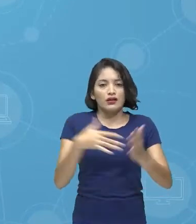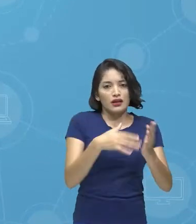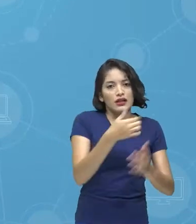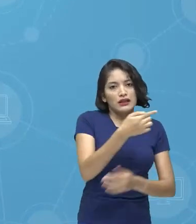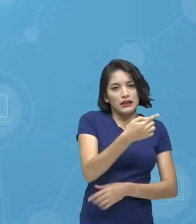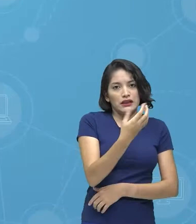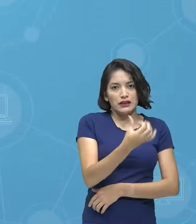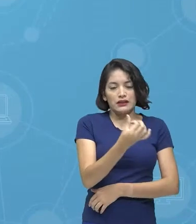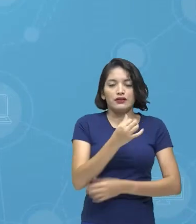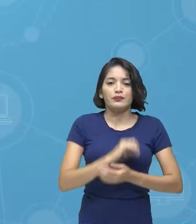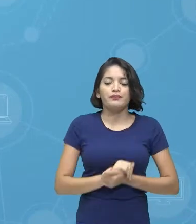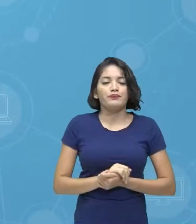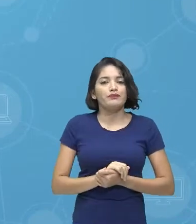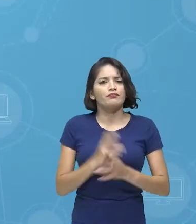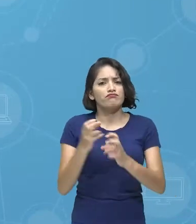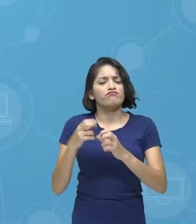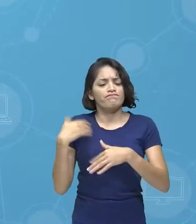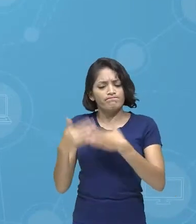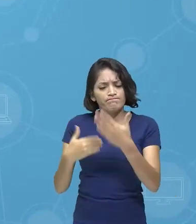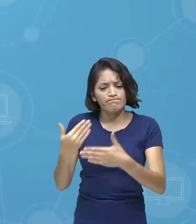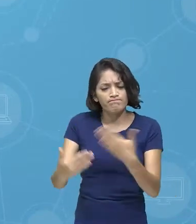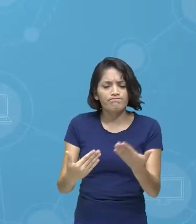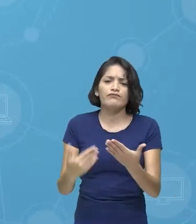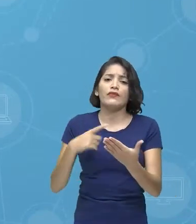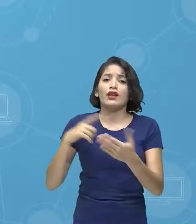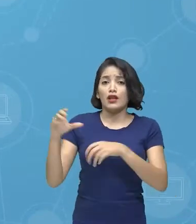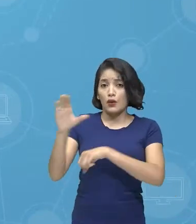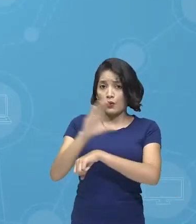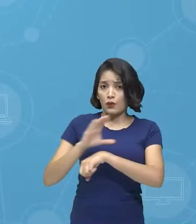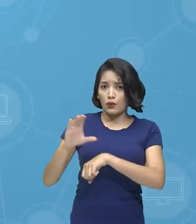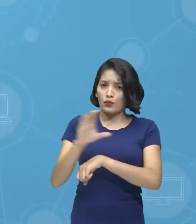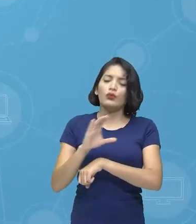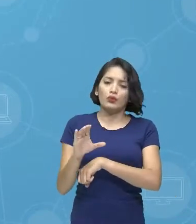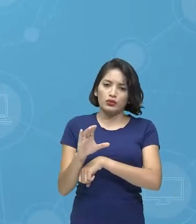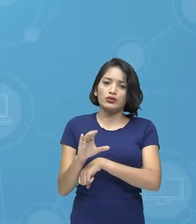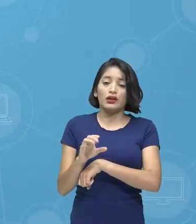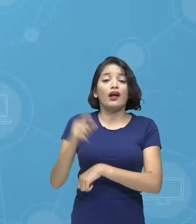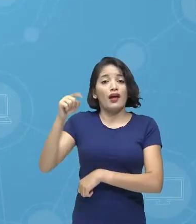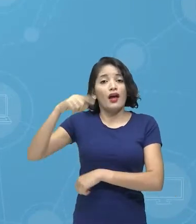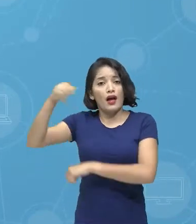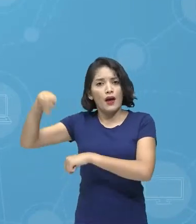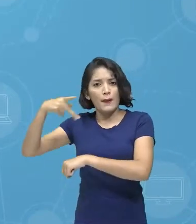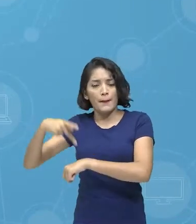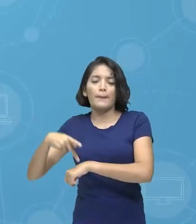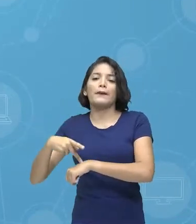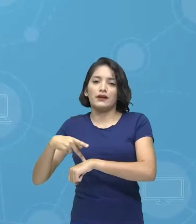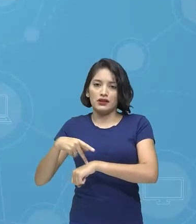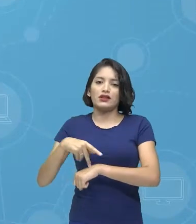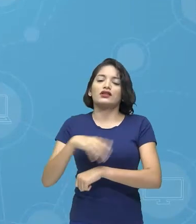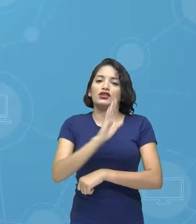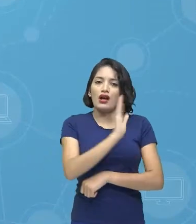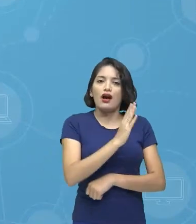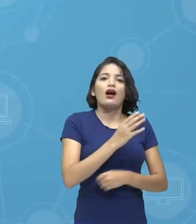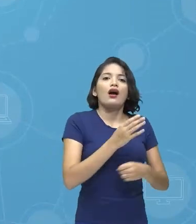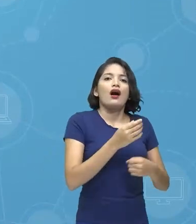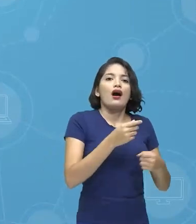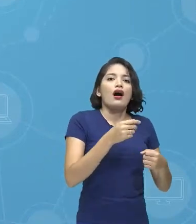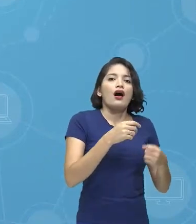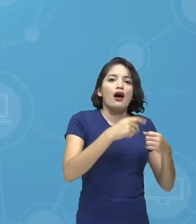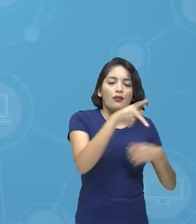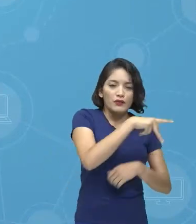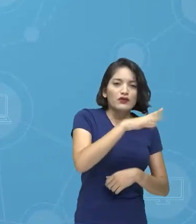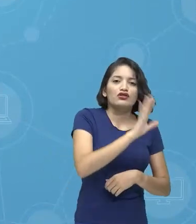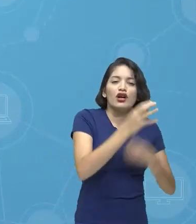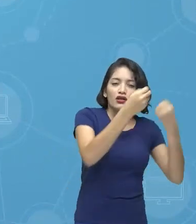podem observar, esse processo vai constituir o que é hoje esse país aí que a professora Ludmila explicou para vocês em relação